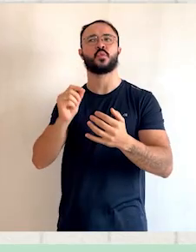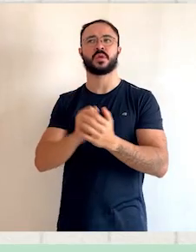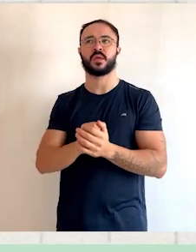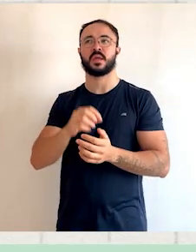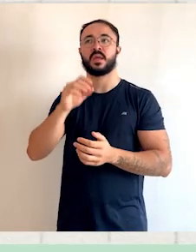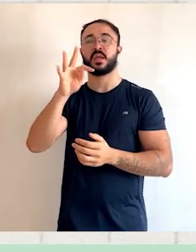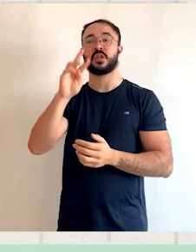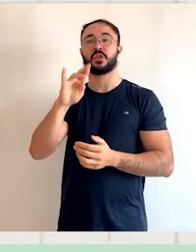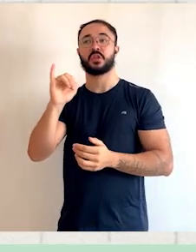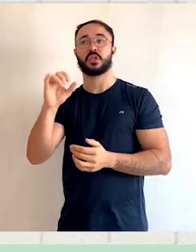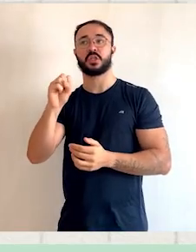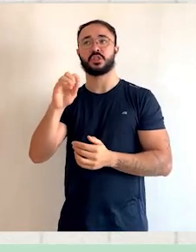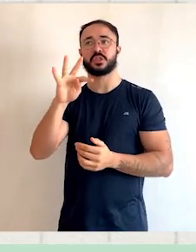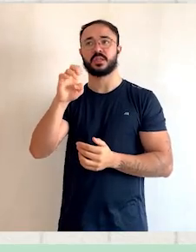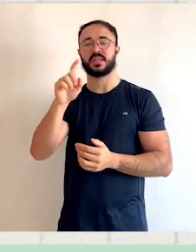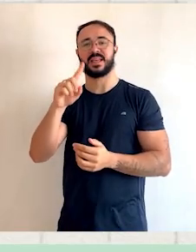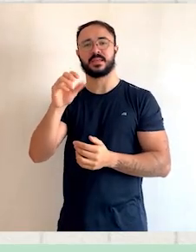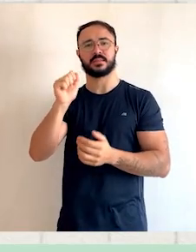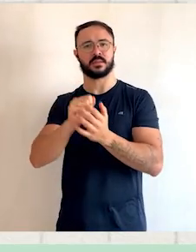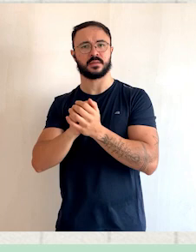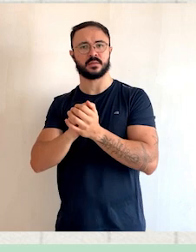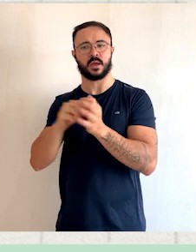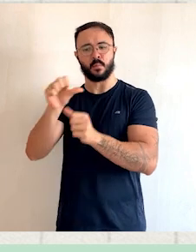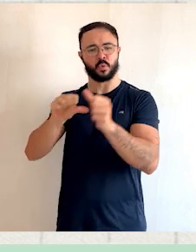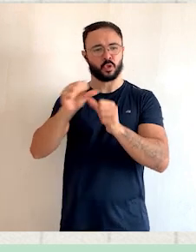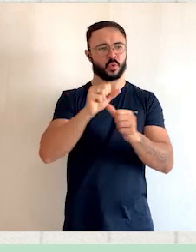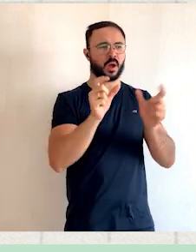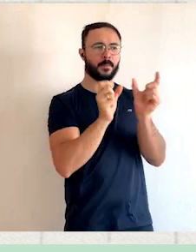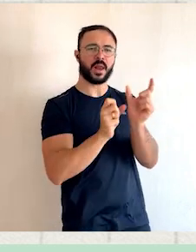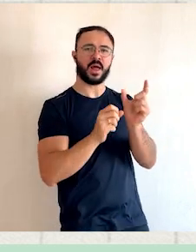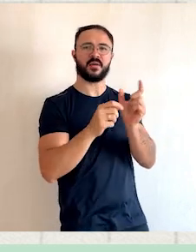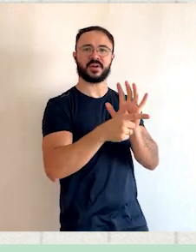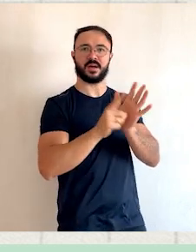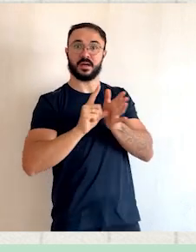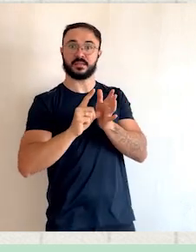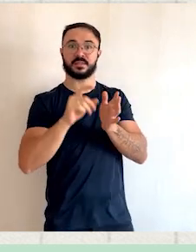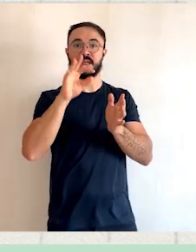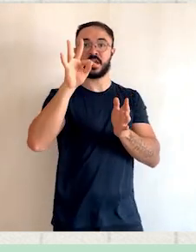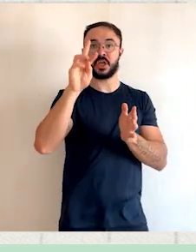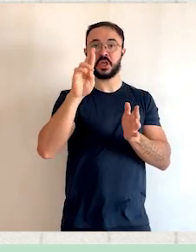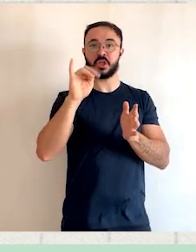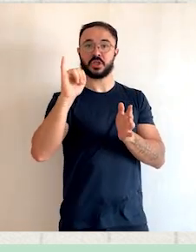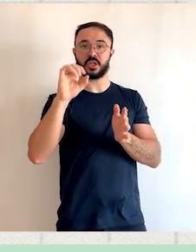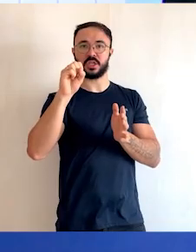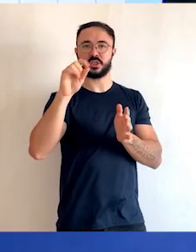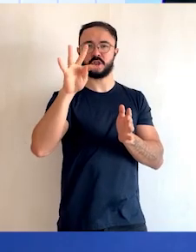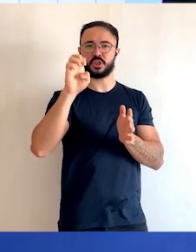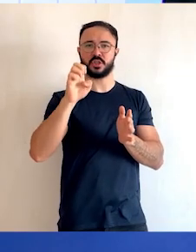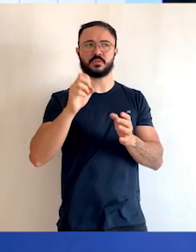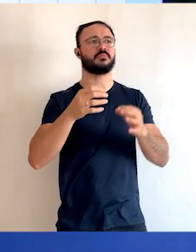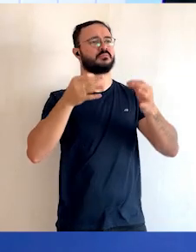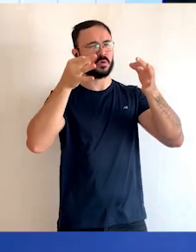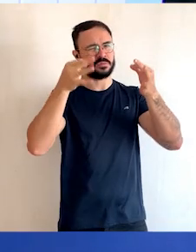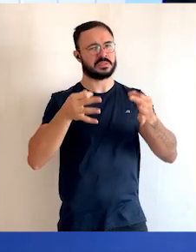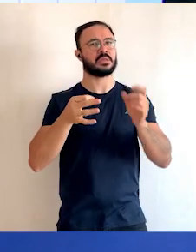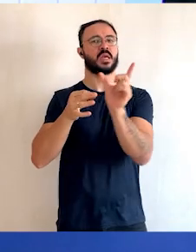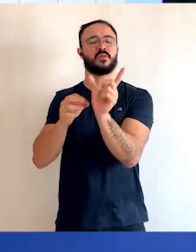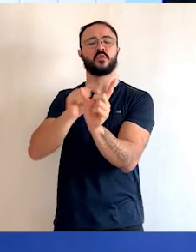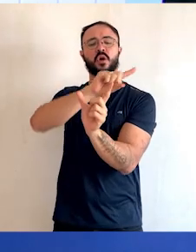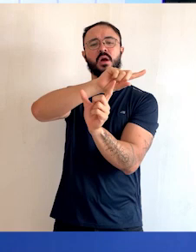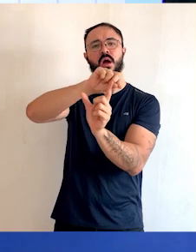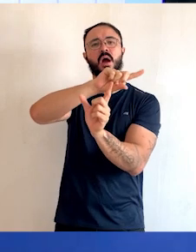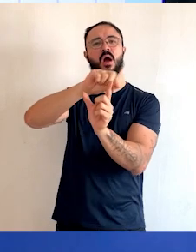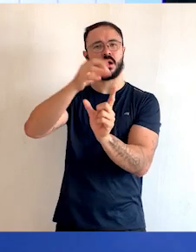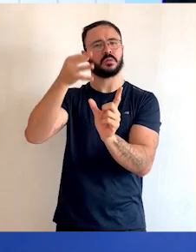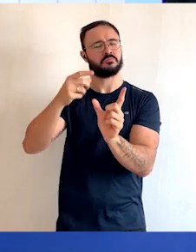um sufixo. Na letra B, temos semicírculo. Esta palavra foi formada a partir do acréscimo de